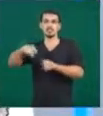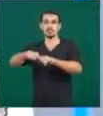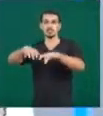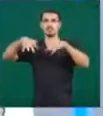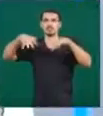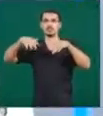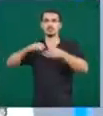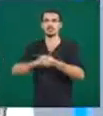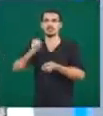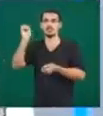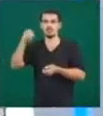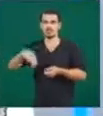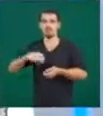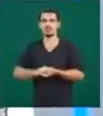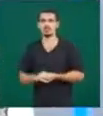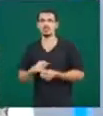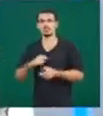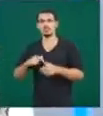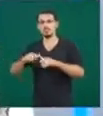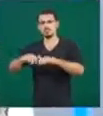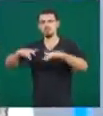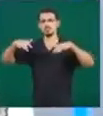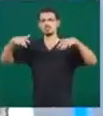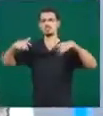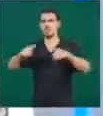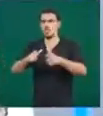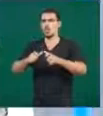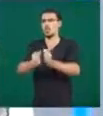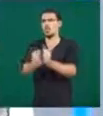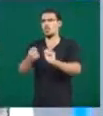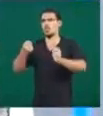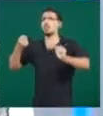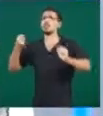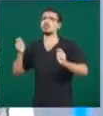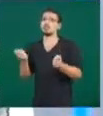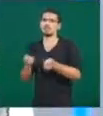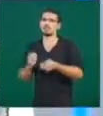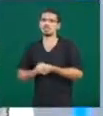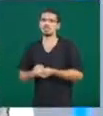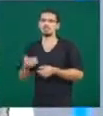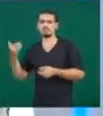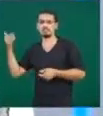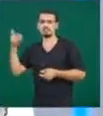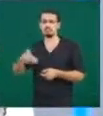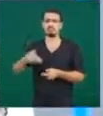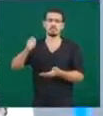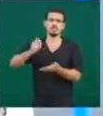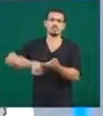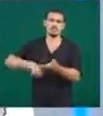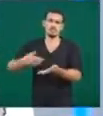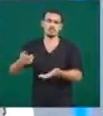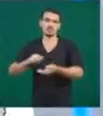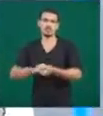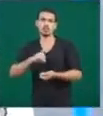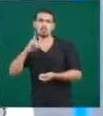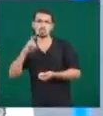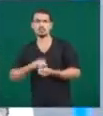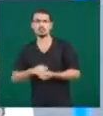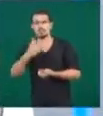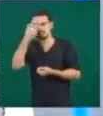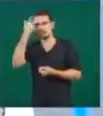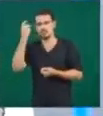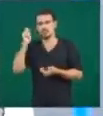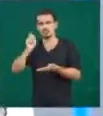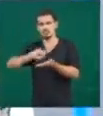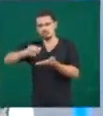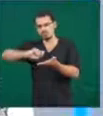é um auditório grande, né? Então não vai ter necessidade de fazer uma inscrição prévia. Uhum. E ainda no dia as pessoas vão assinar